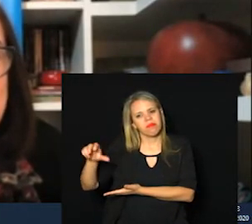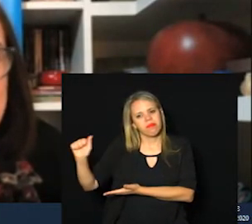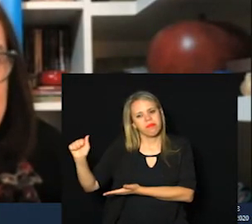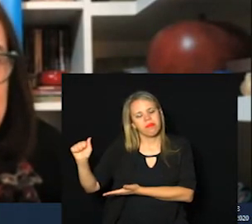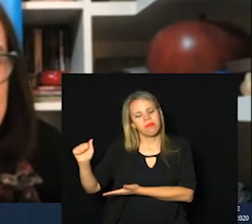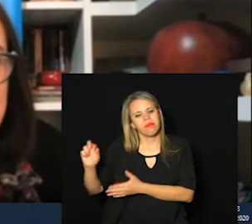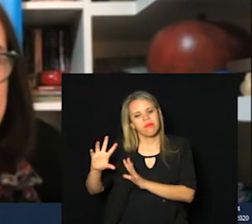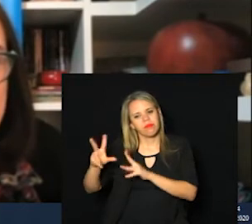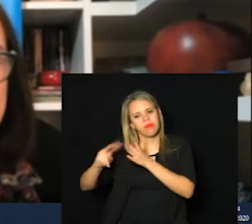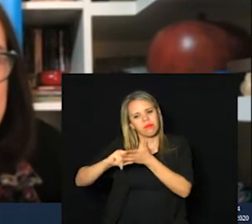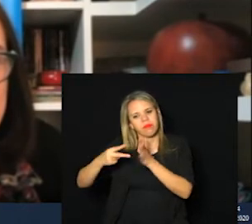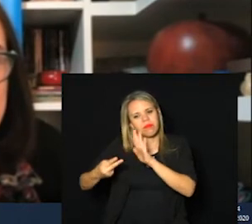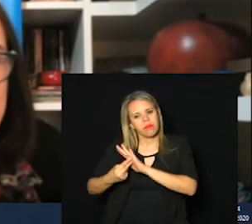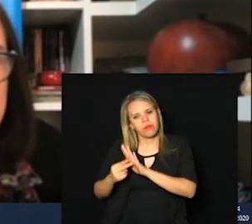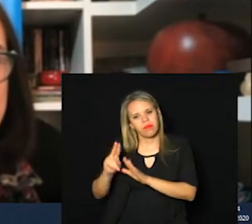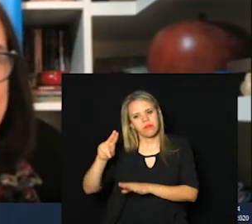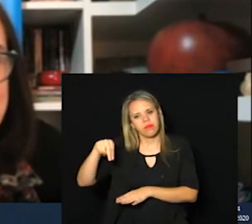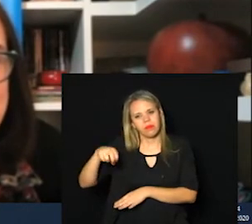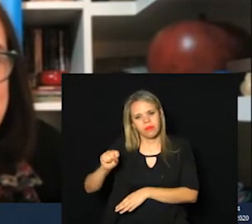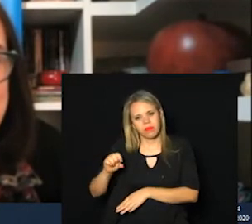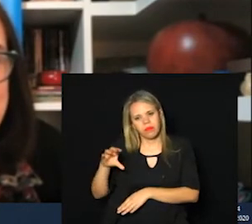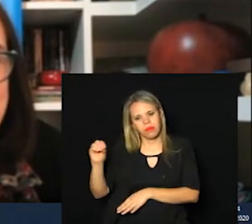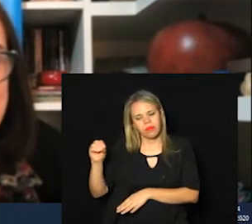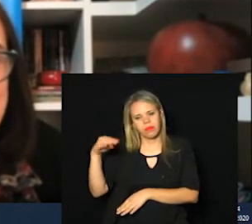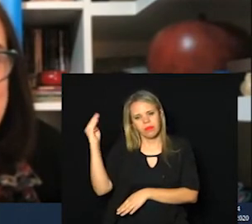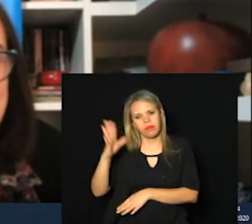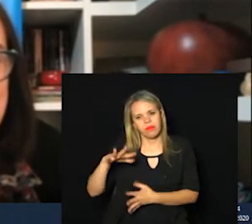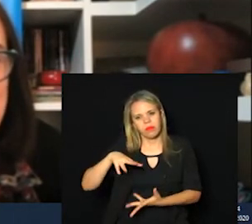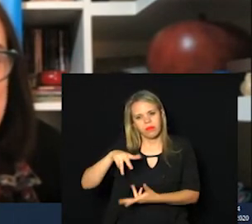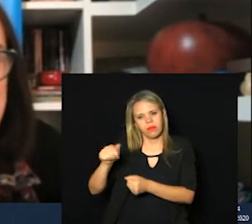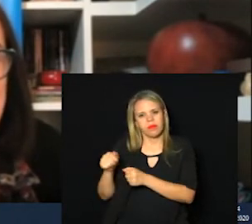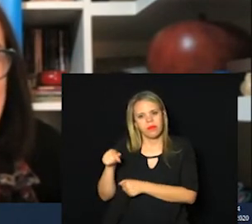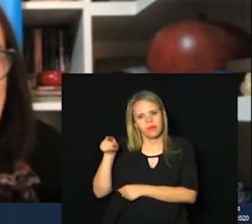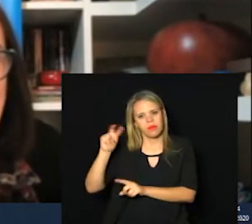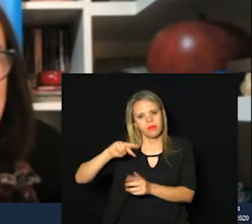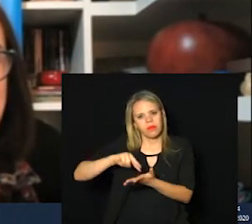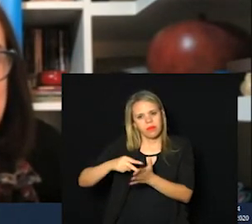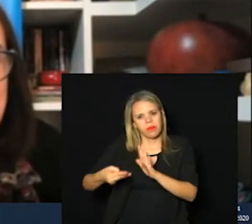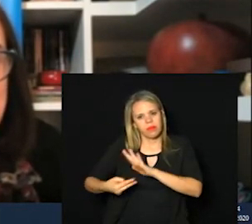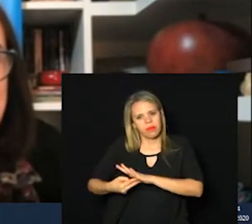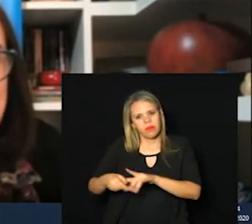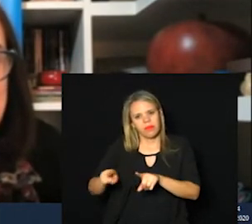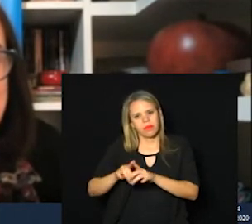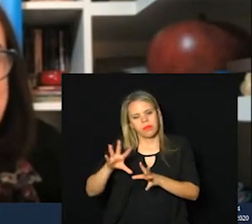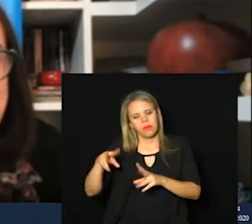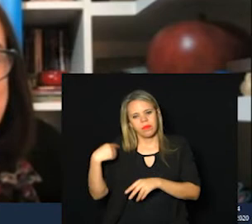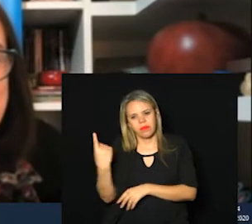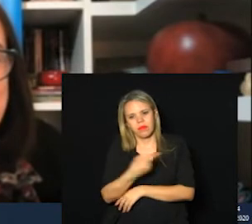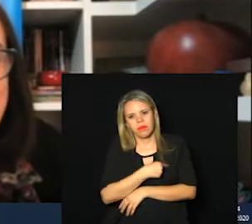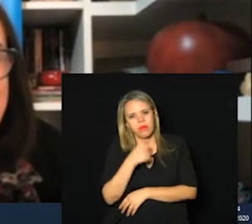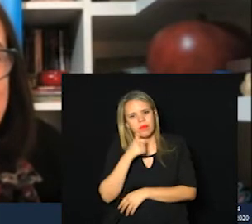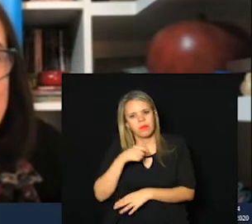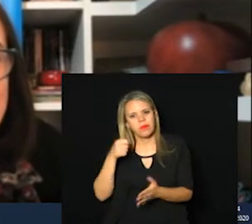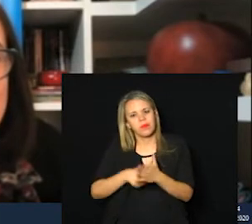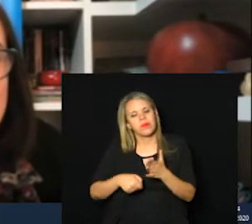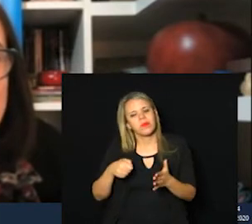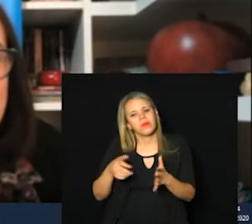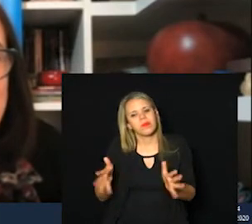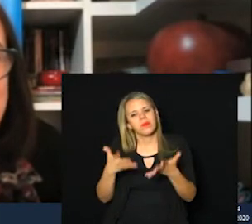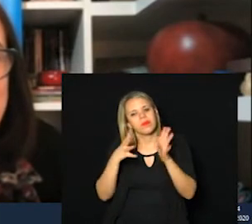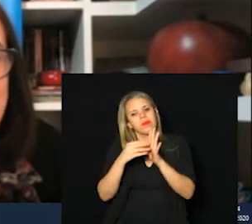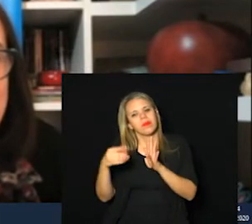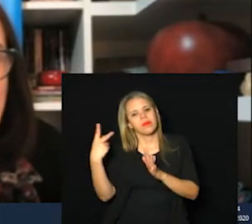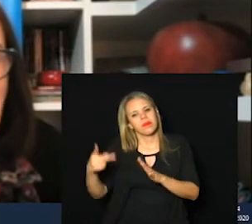na Unesco, no Brasil e no mundo, e por tudo que você representa também para todas nós mulheres, que nos inspiramos na